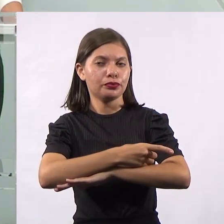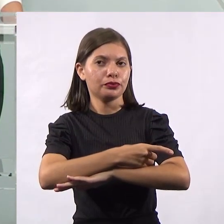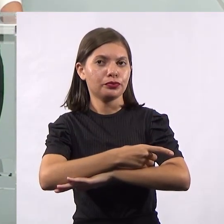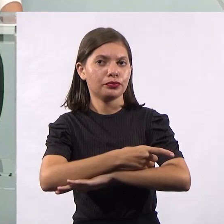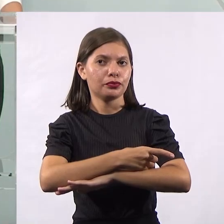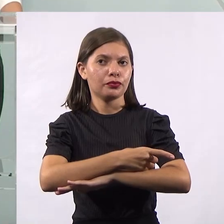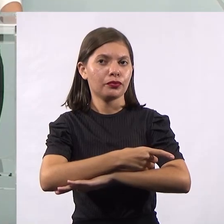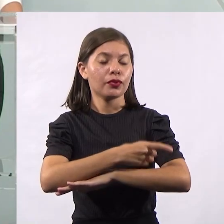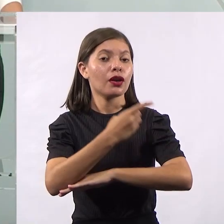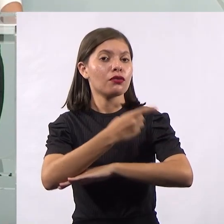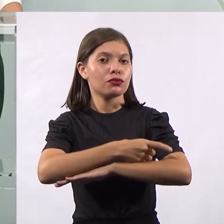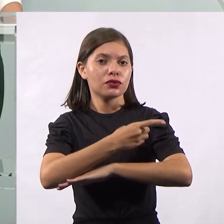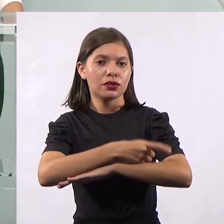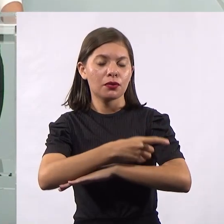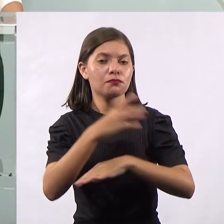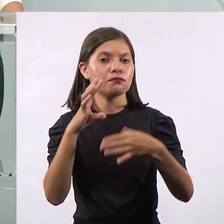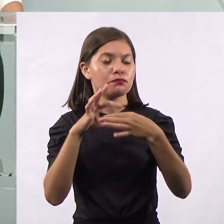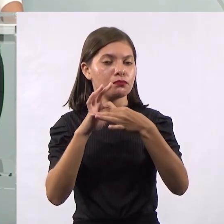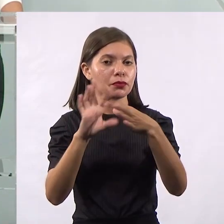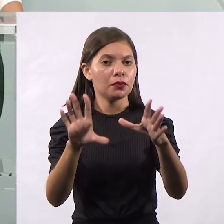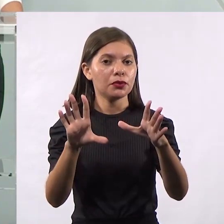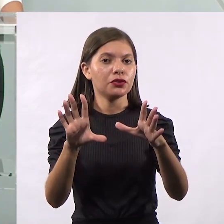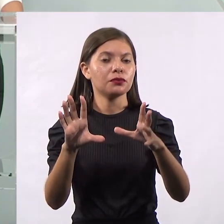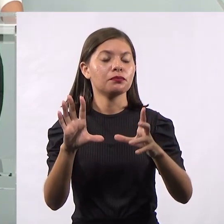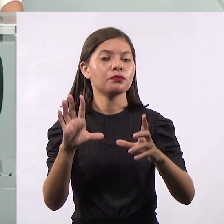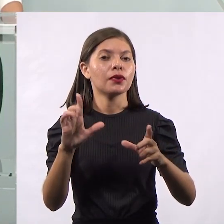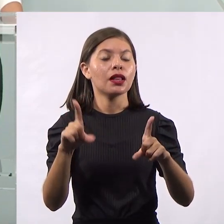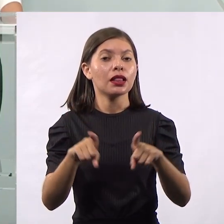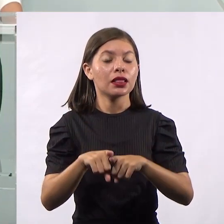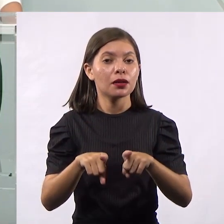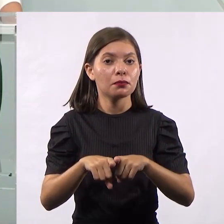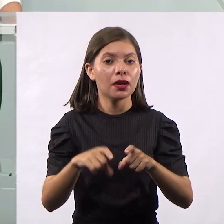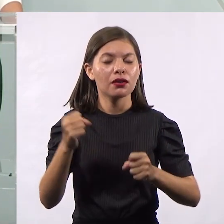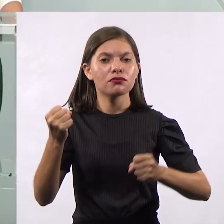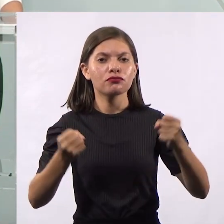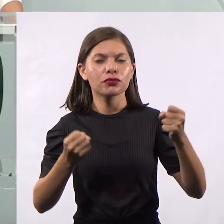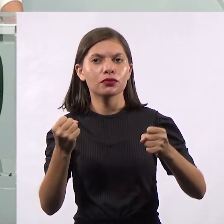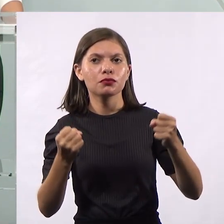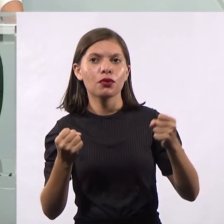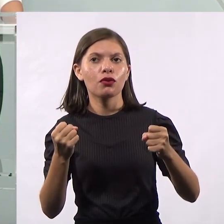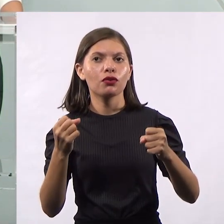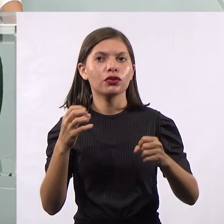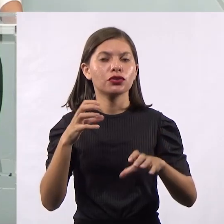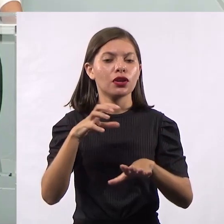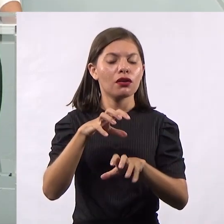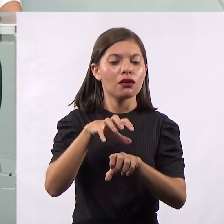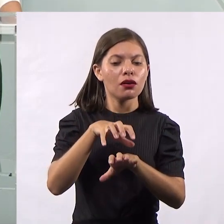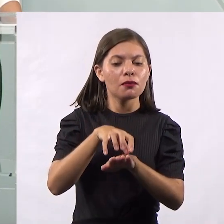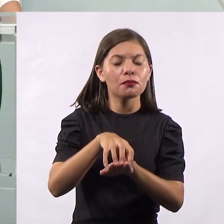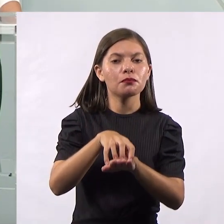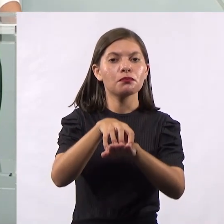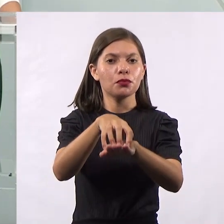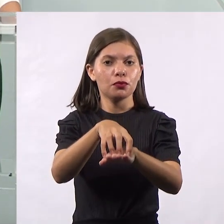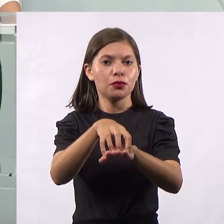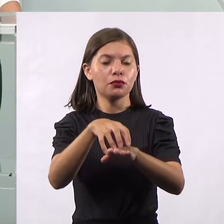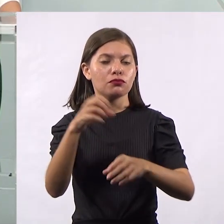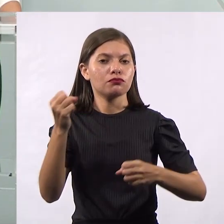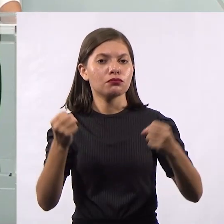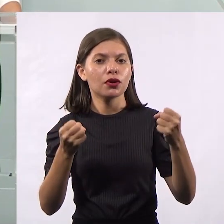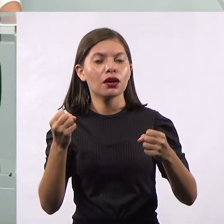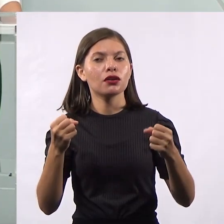tem hospedagem e tudo mais. Concessão. Ocorre também no transporte público, né? Urbano, com